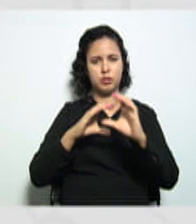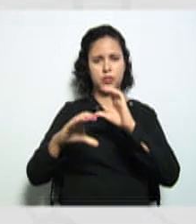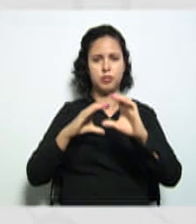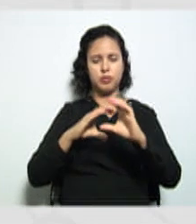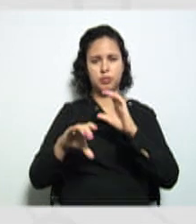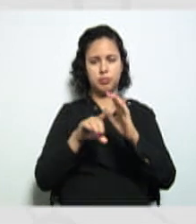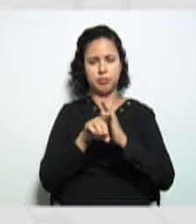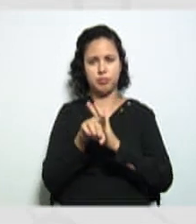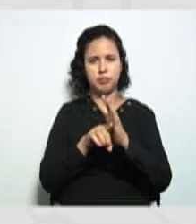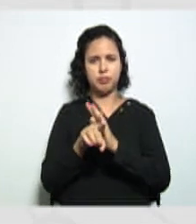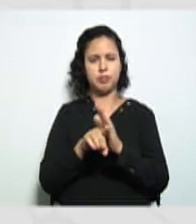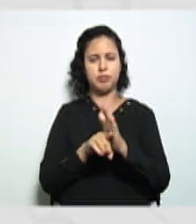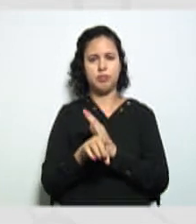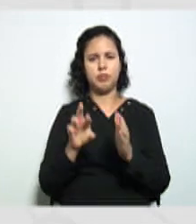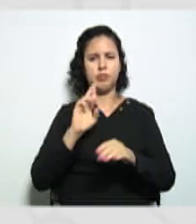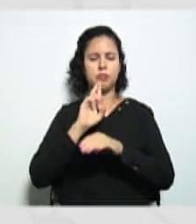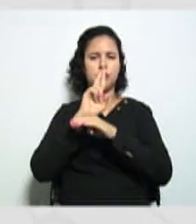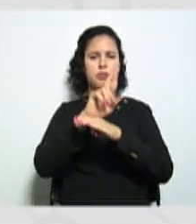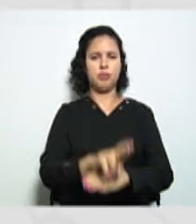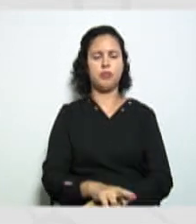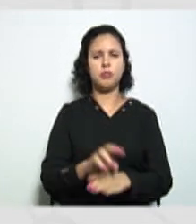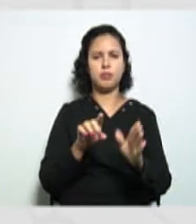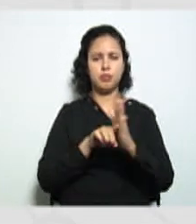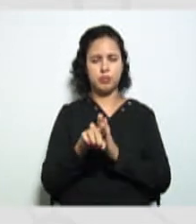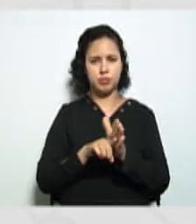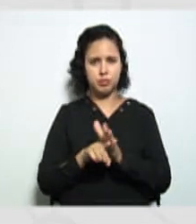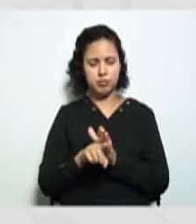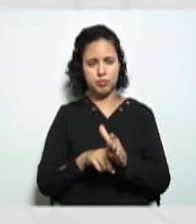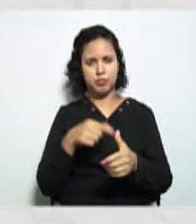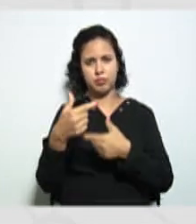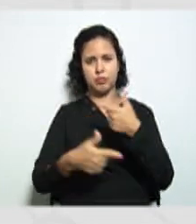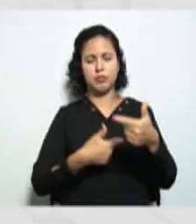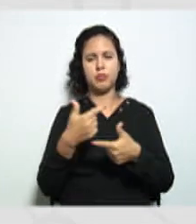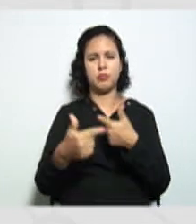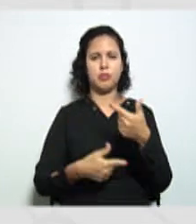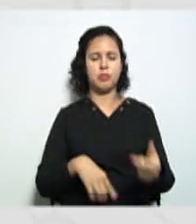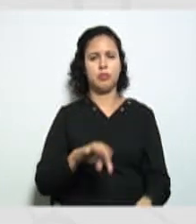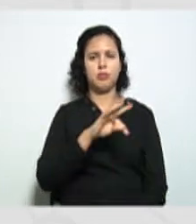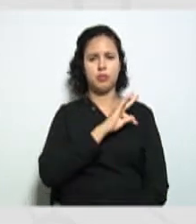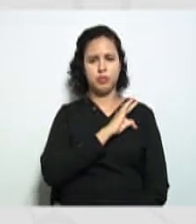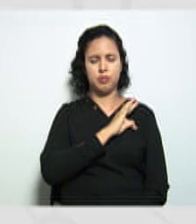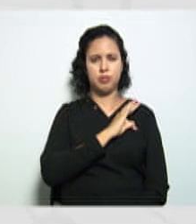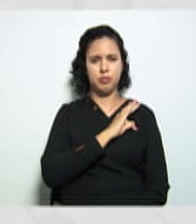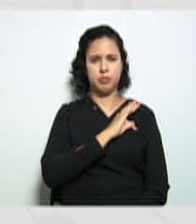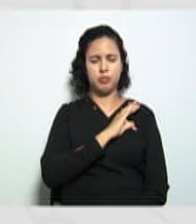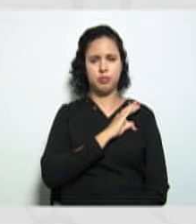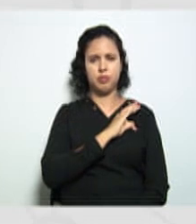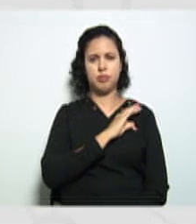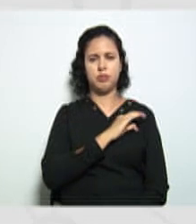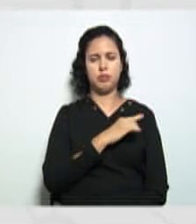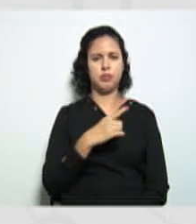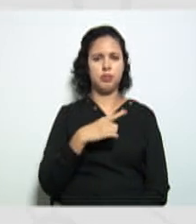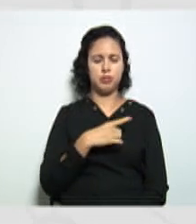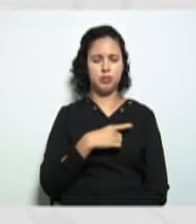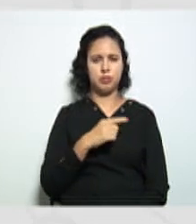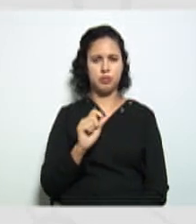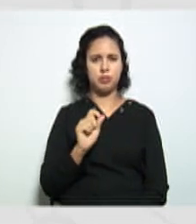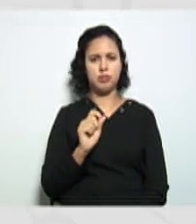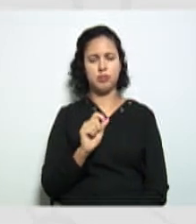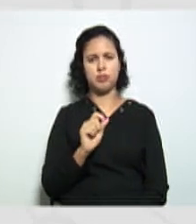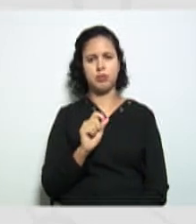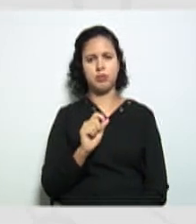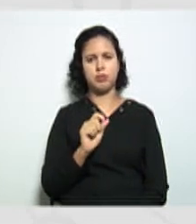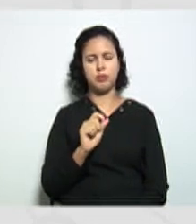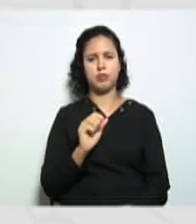comunicação, para divulgar os resultados de uma pesquisa, de um trabalho técnico. Geralmente, ele traz um